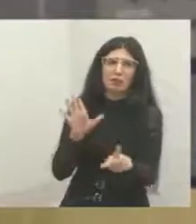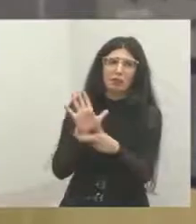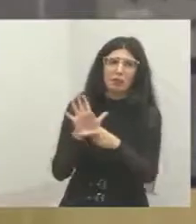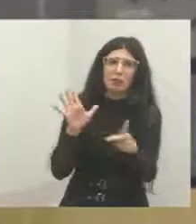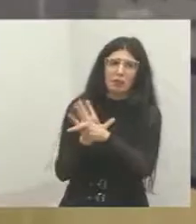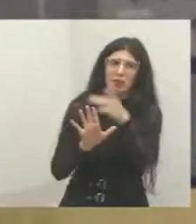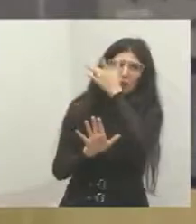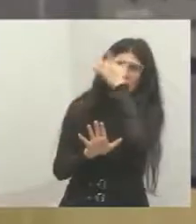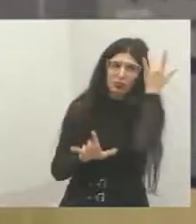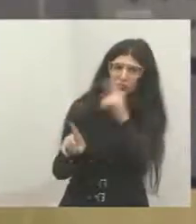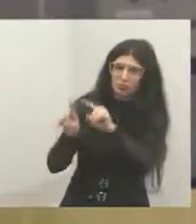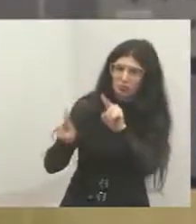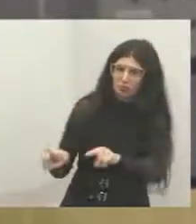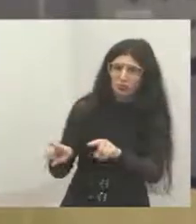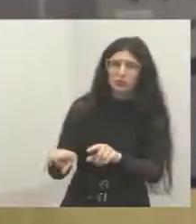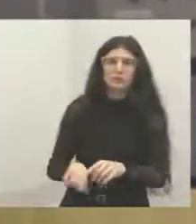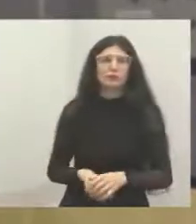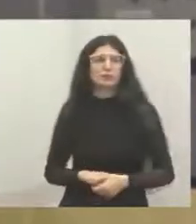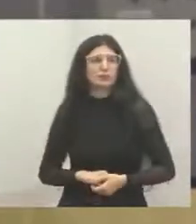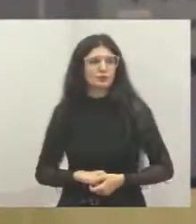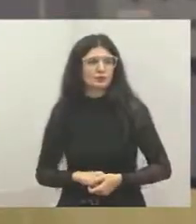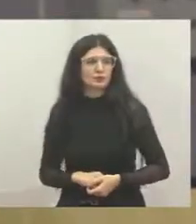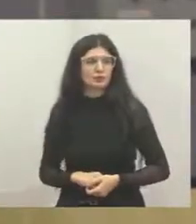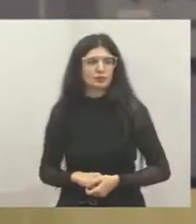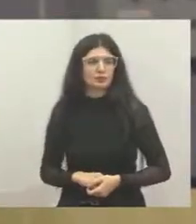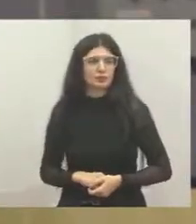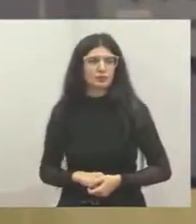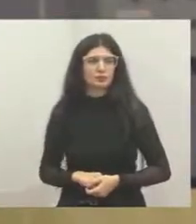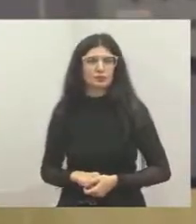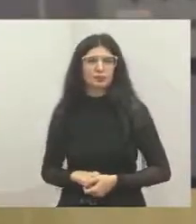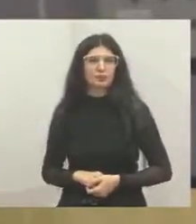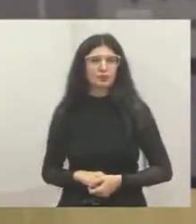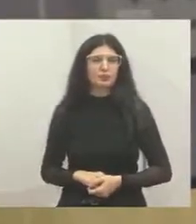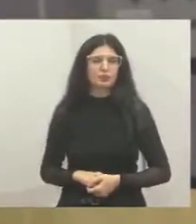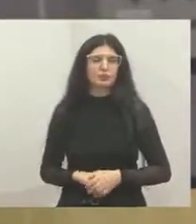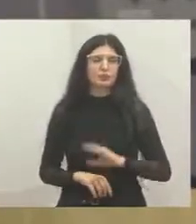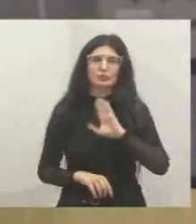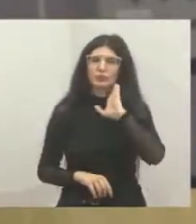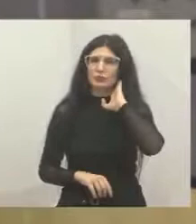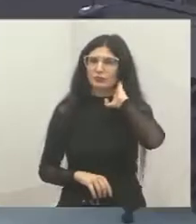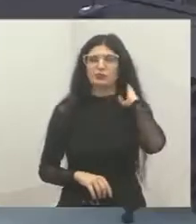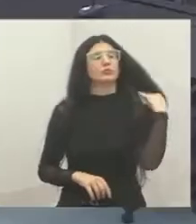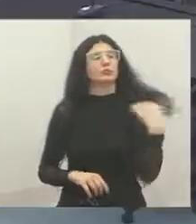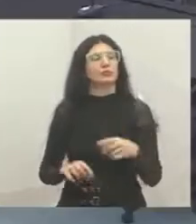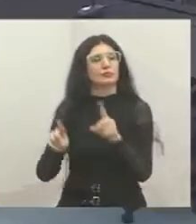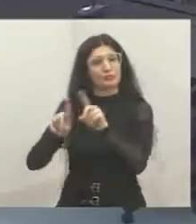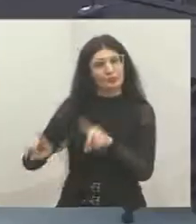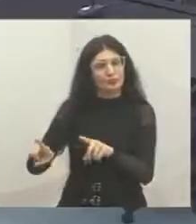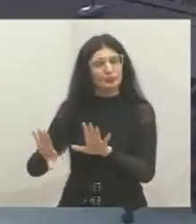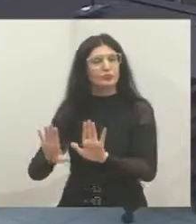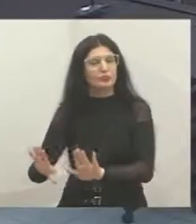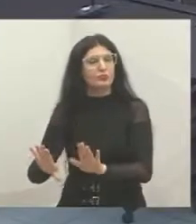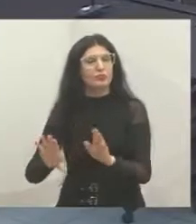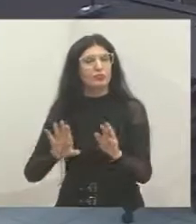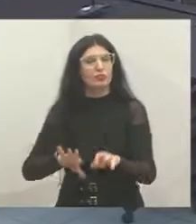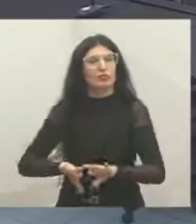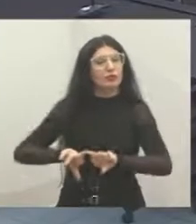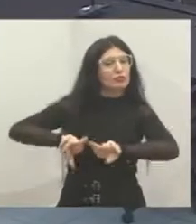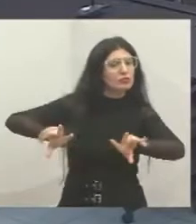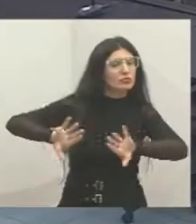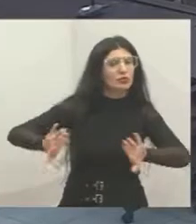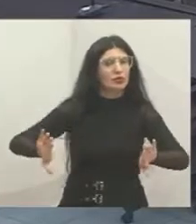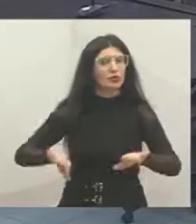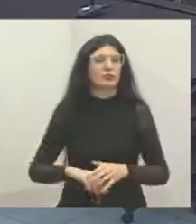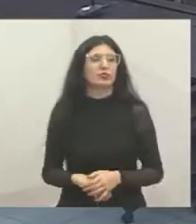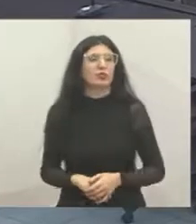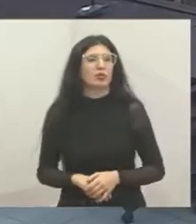entra aqui, o sindicato e outras pessoas, eles não sabem fazer essa matemática. Elas vão estar dentro daquelas despesas que a Lucimar comentou, que vai estar lá